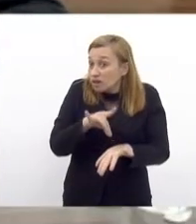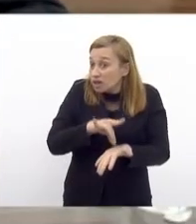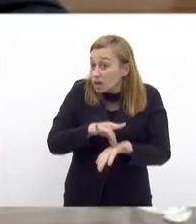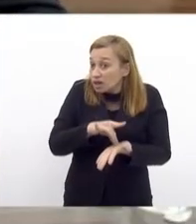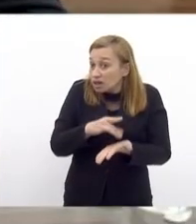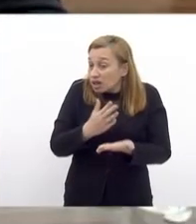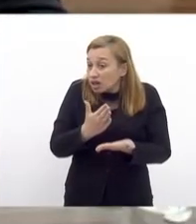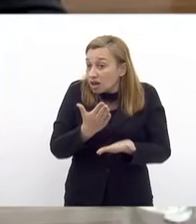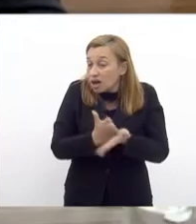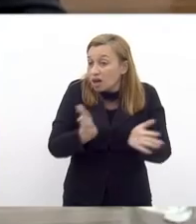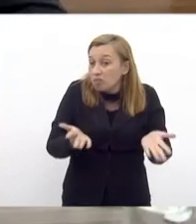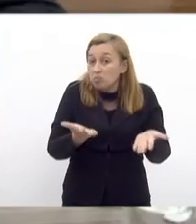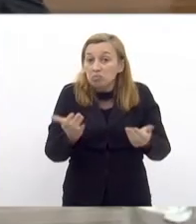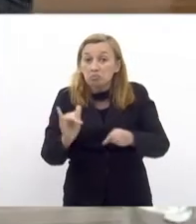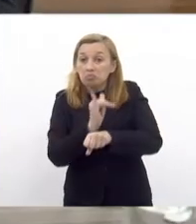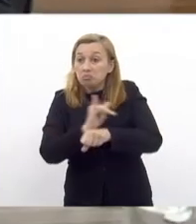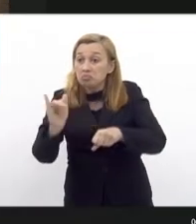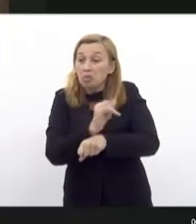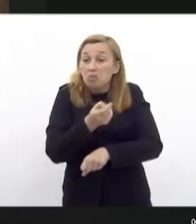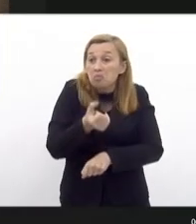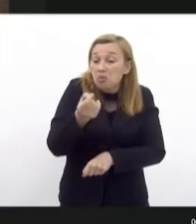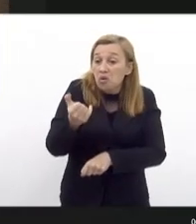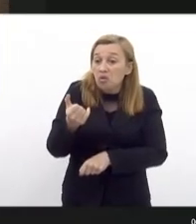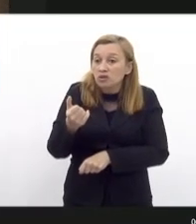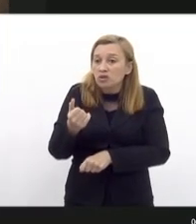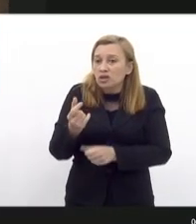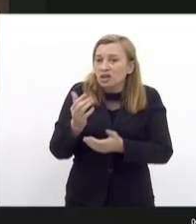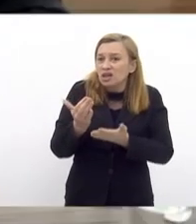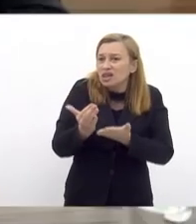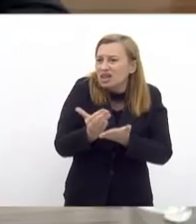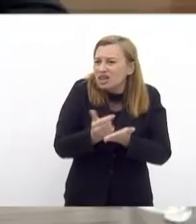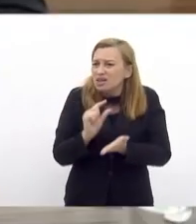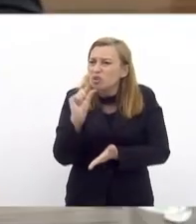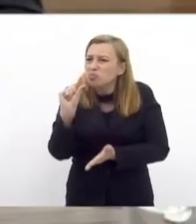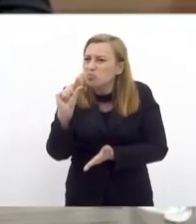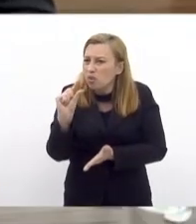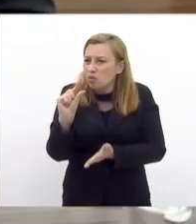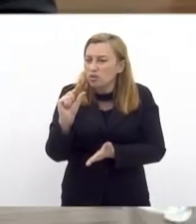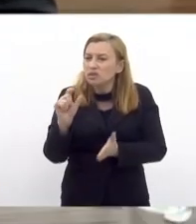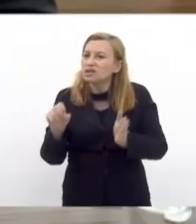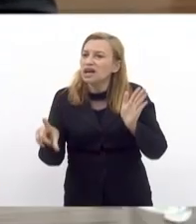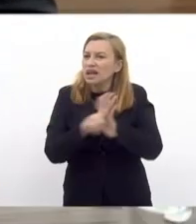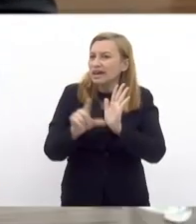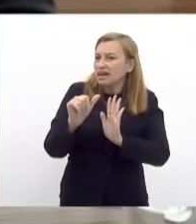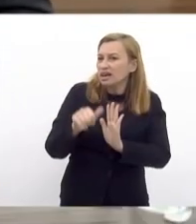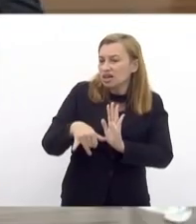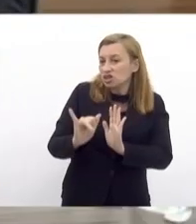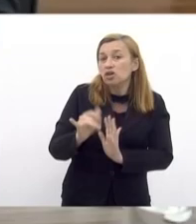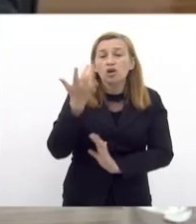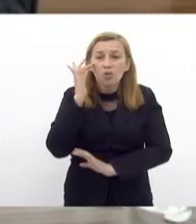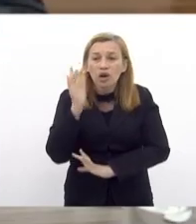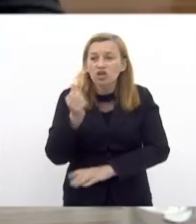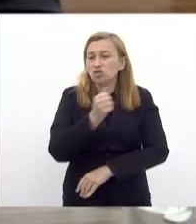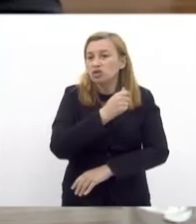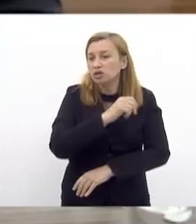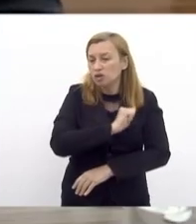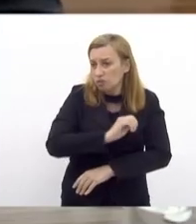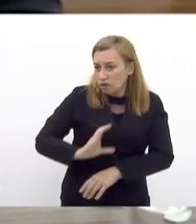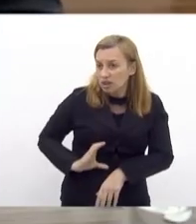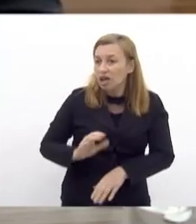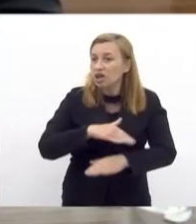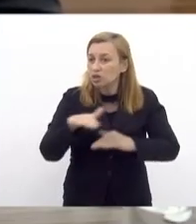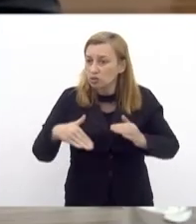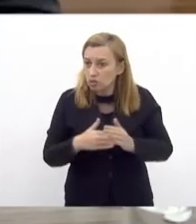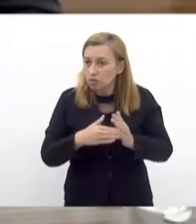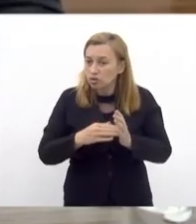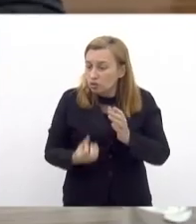acabou tendo pouca articulação, a gente ganhou uma migalha da Lei Candia, né? Então, eu acho enfim, que o André e todos que estão aqui estão criando